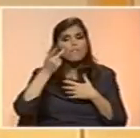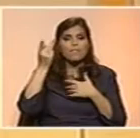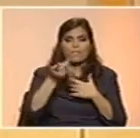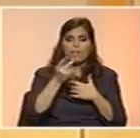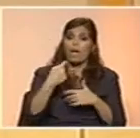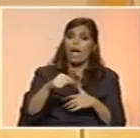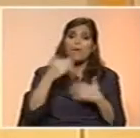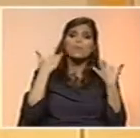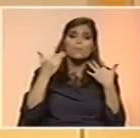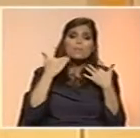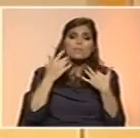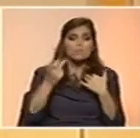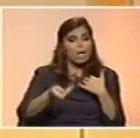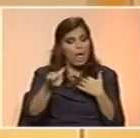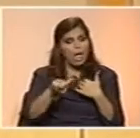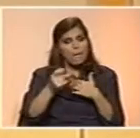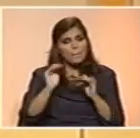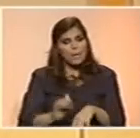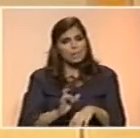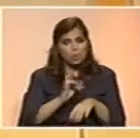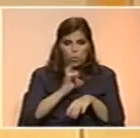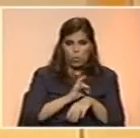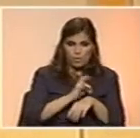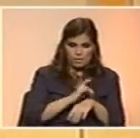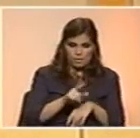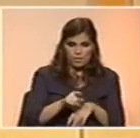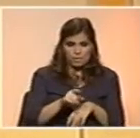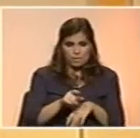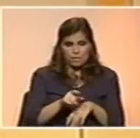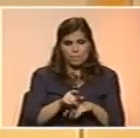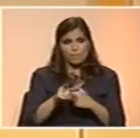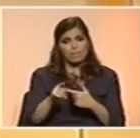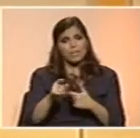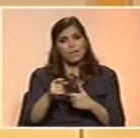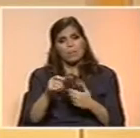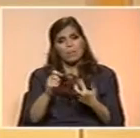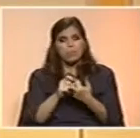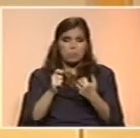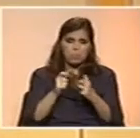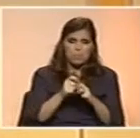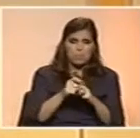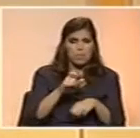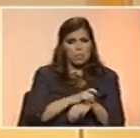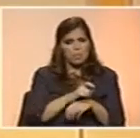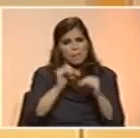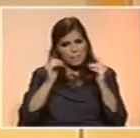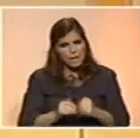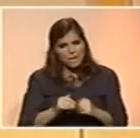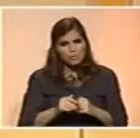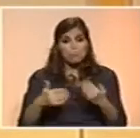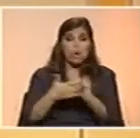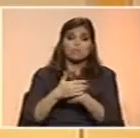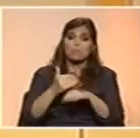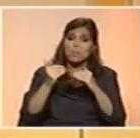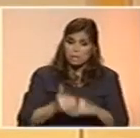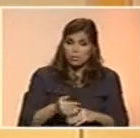prevalência de menor doença, ou menor morbilidade, menor mortalidade nos que são